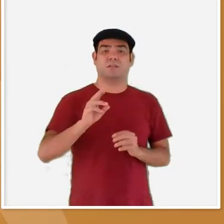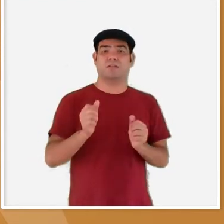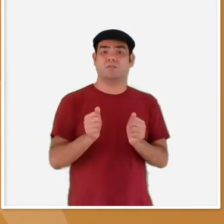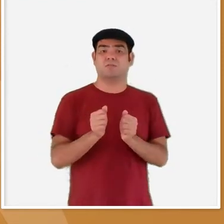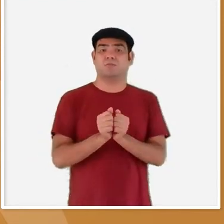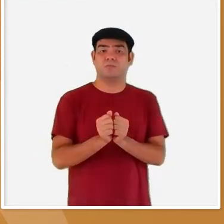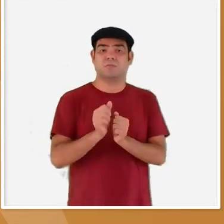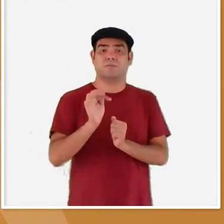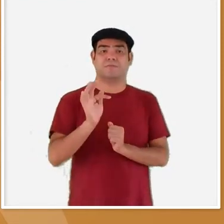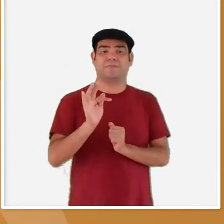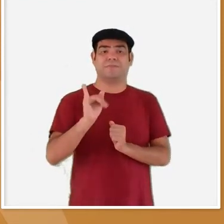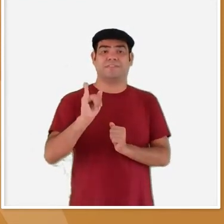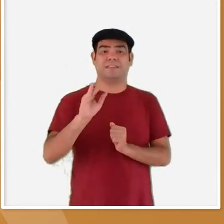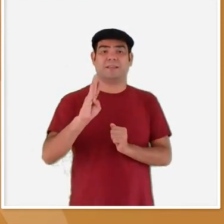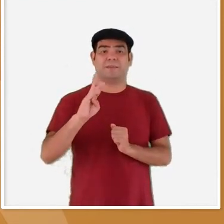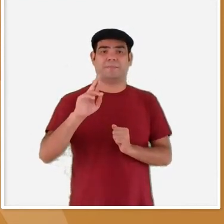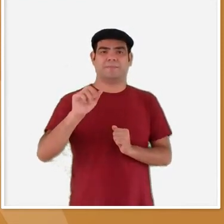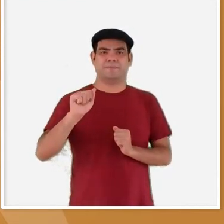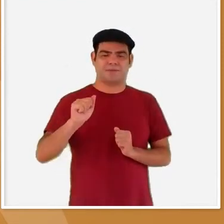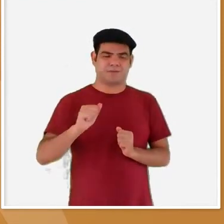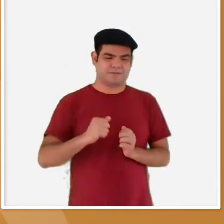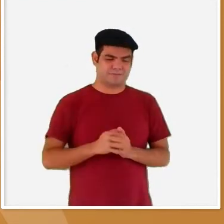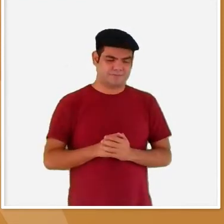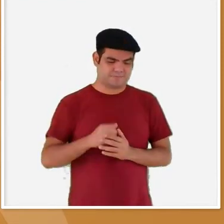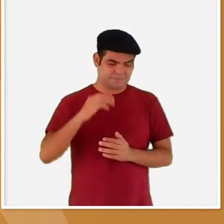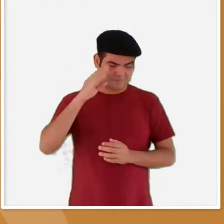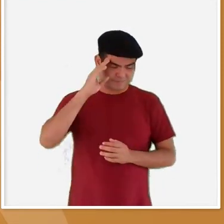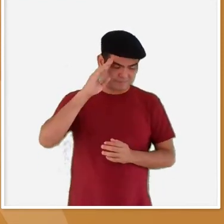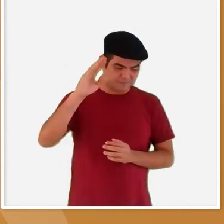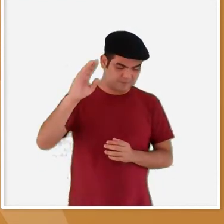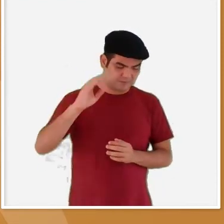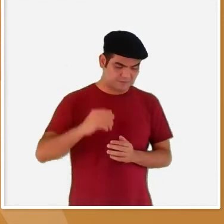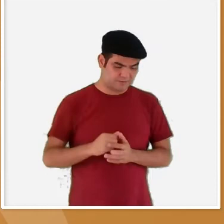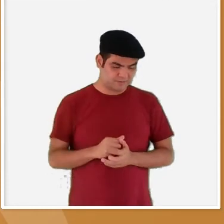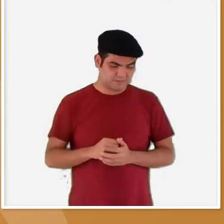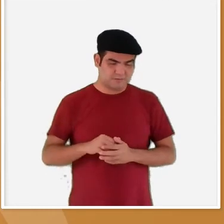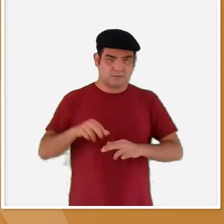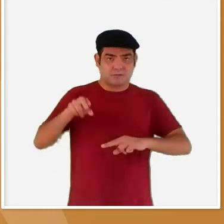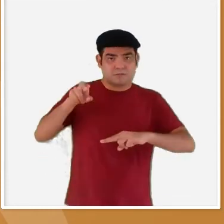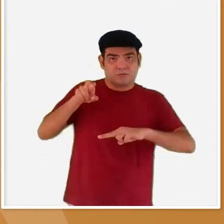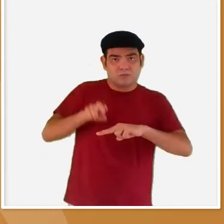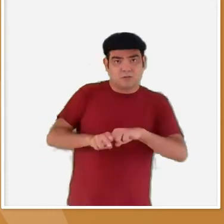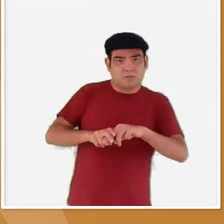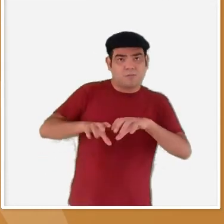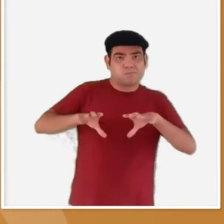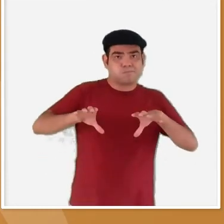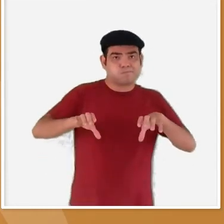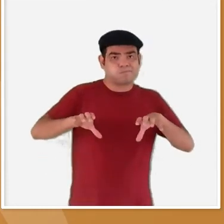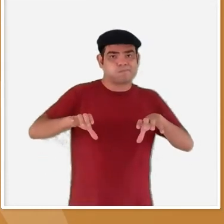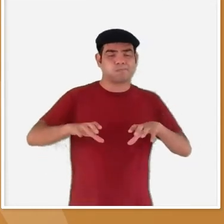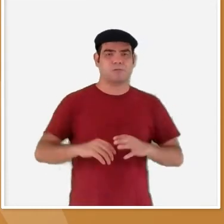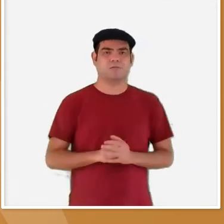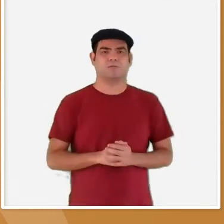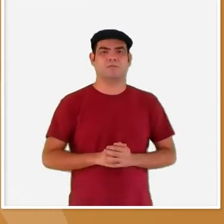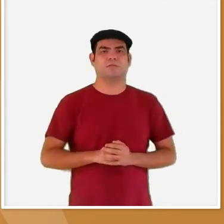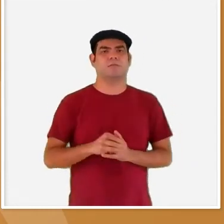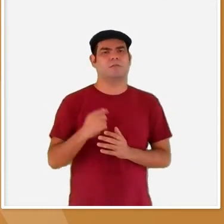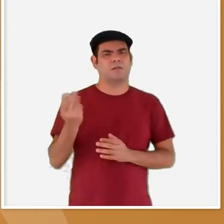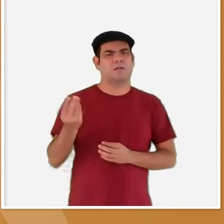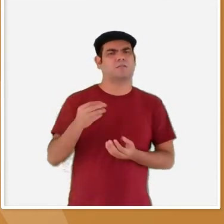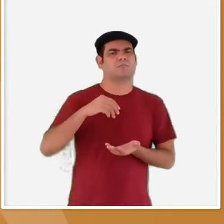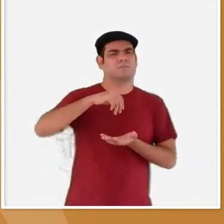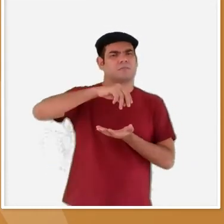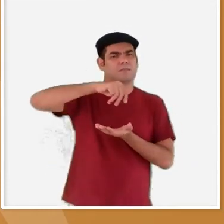fibra, principalmente em estofamento, tá? O sorgo é um tipo de tempero muito utilizado